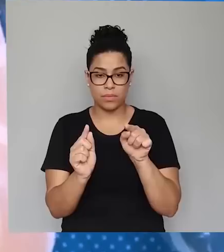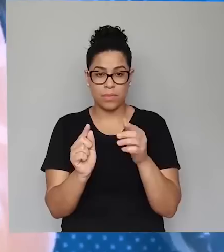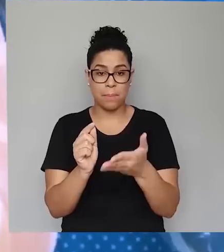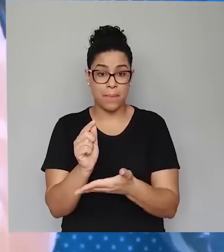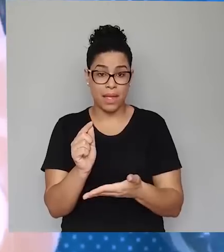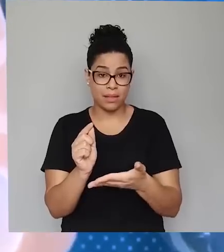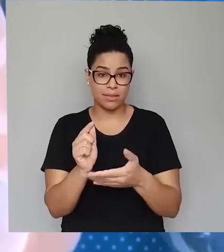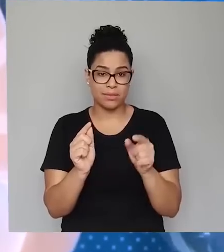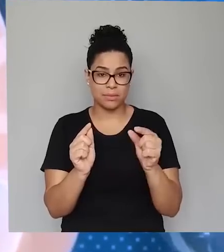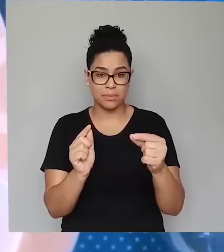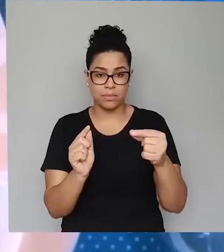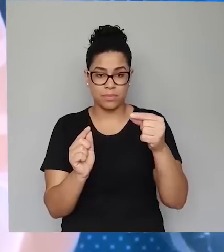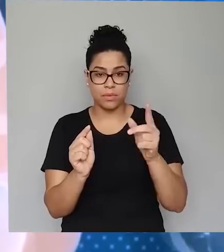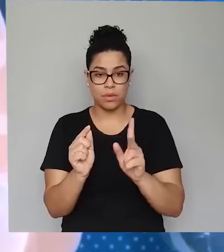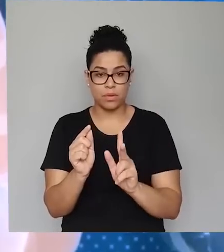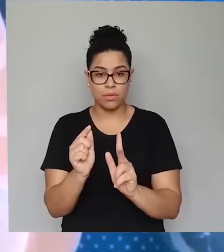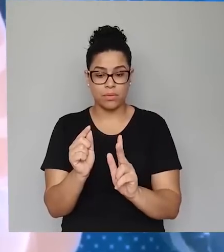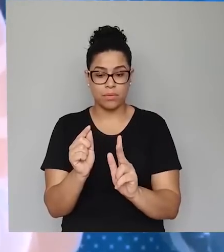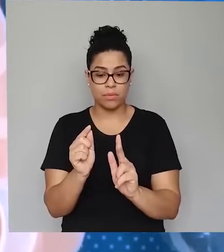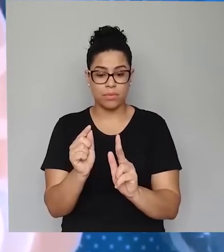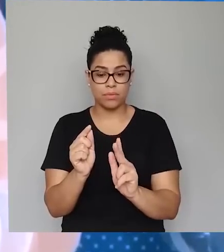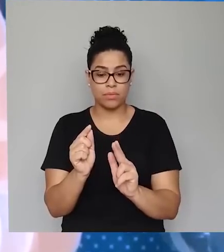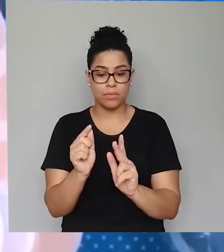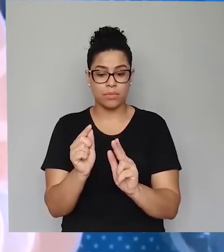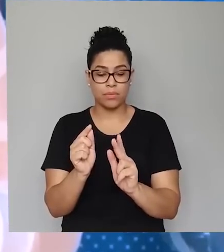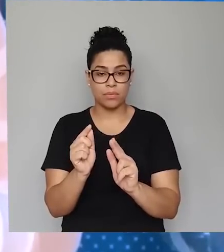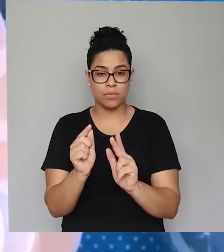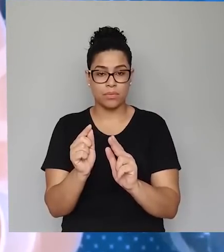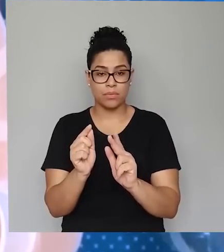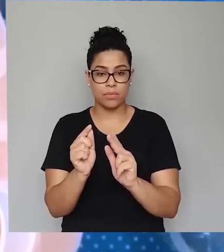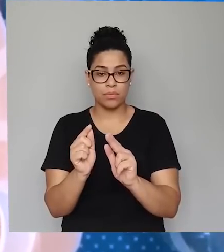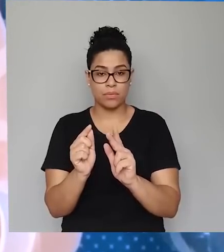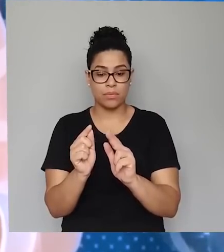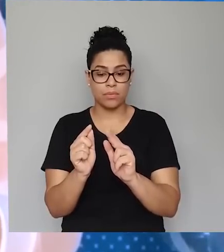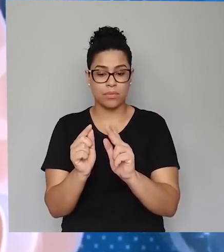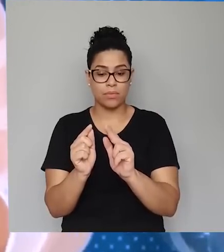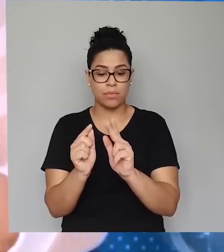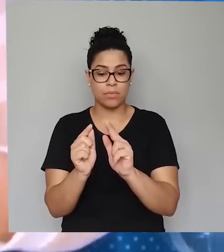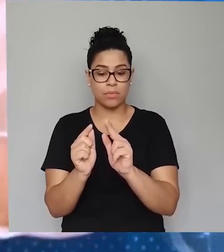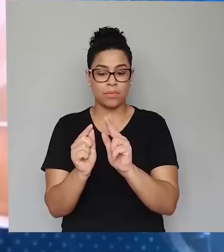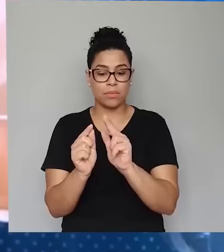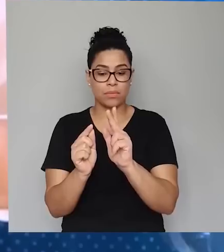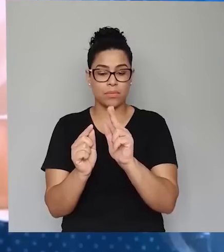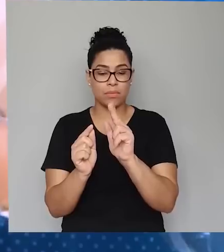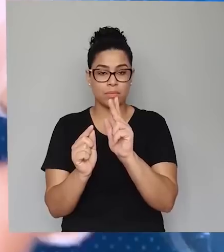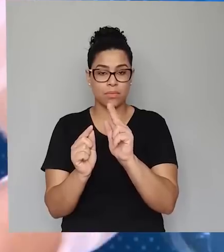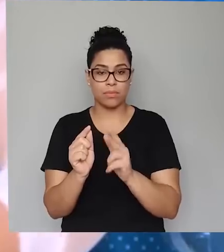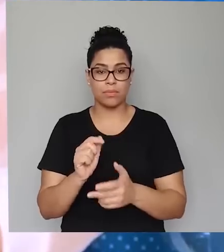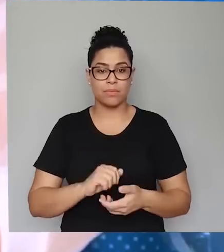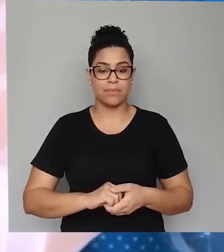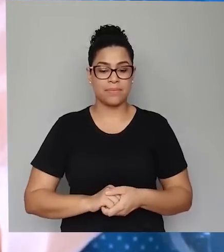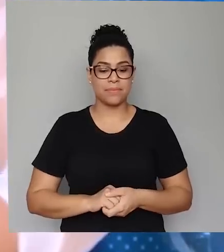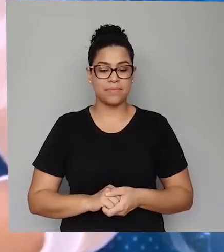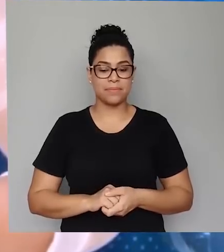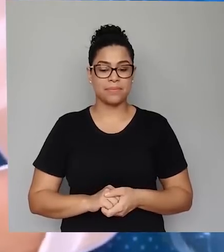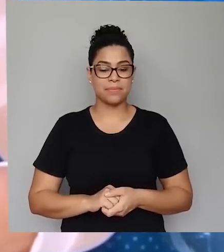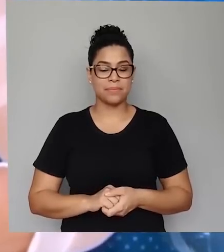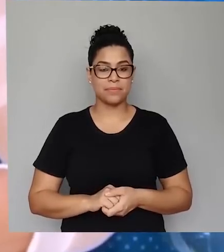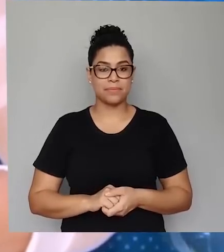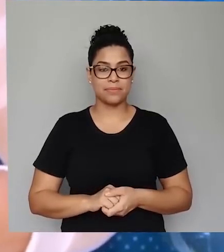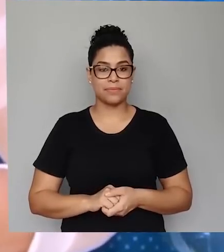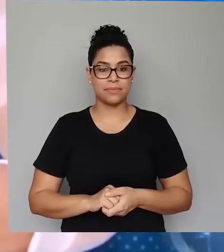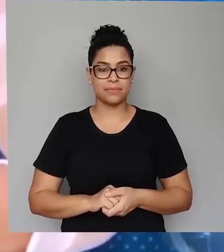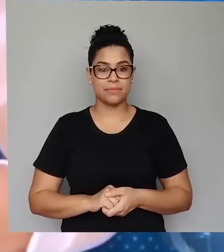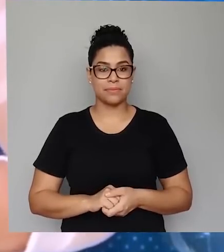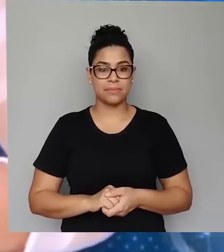base, recortem de ponta a ponta,